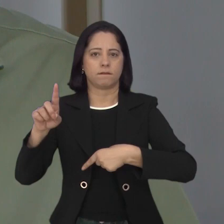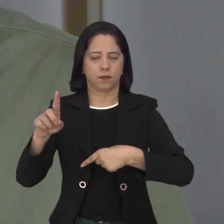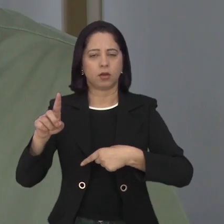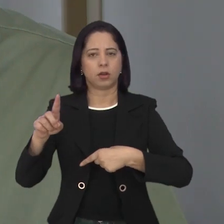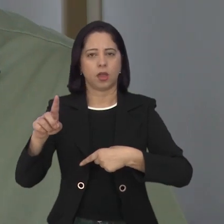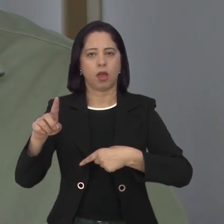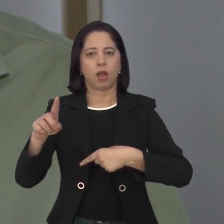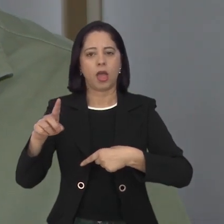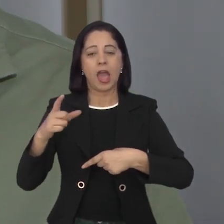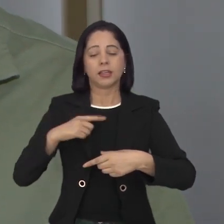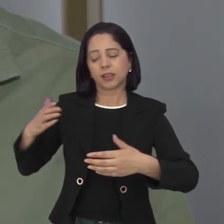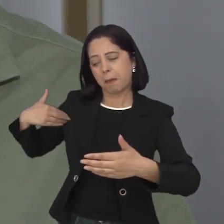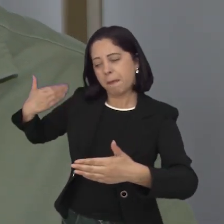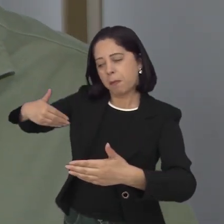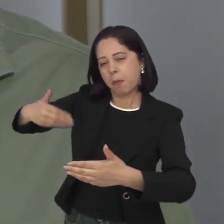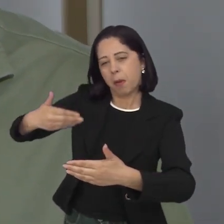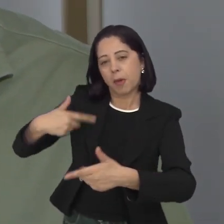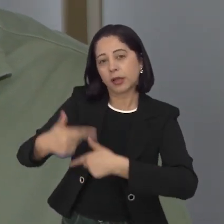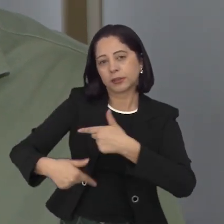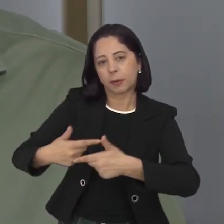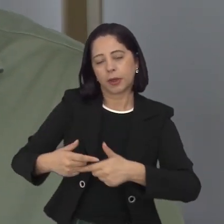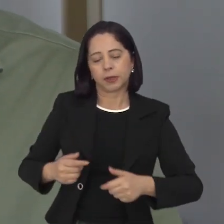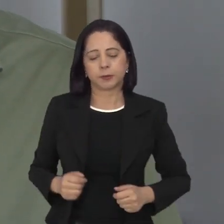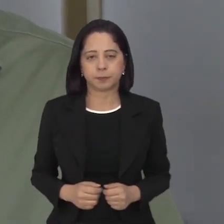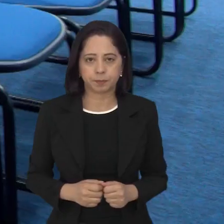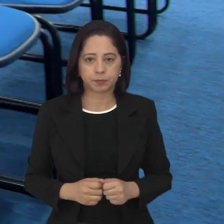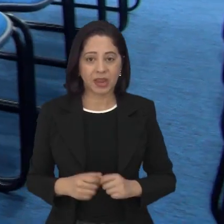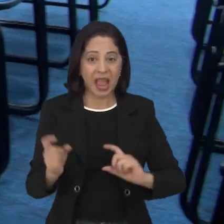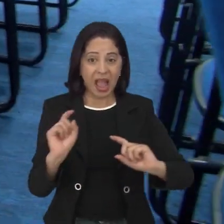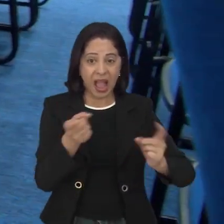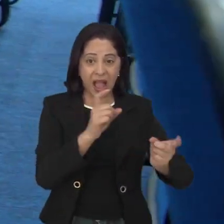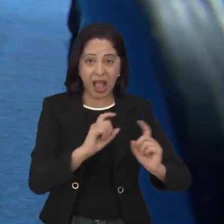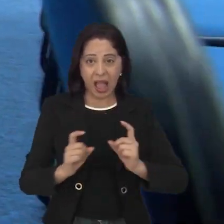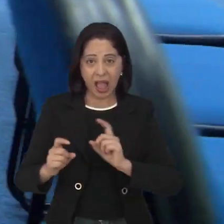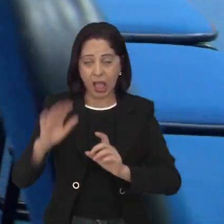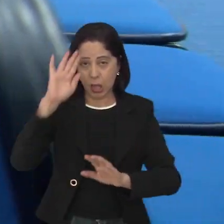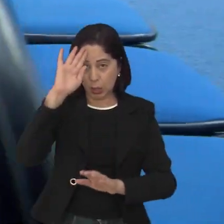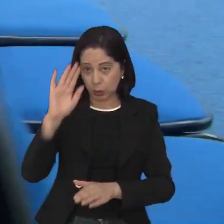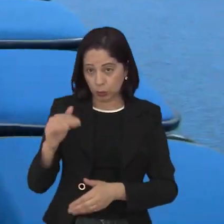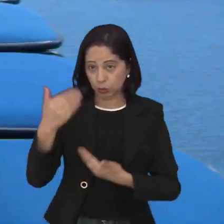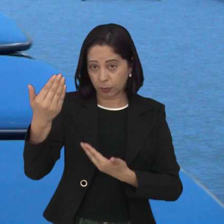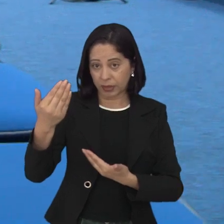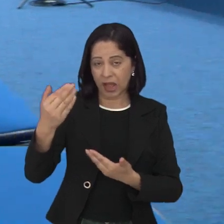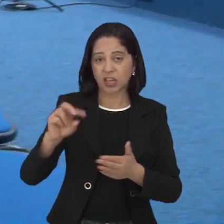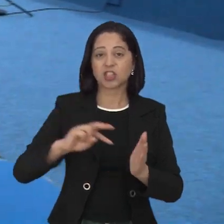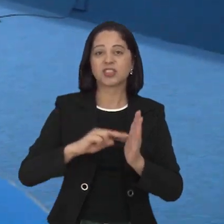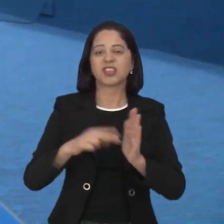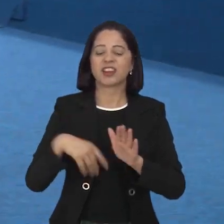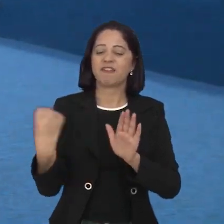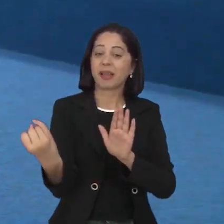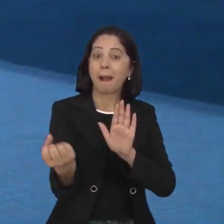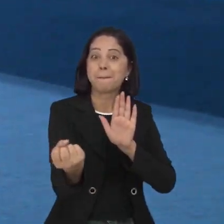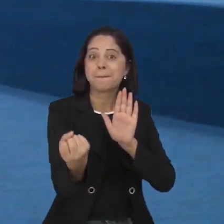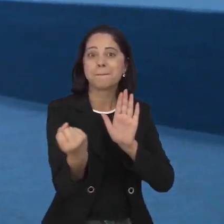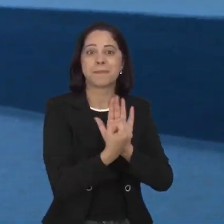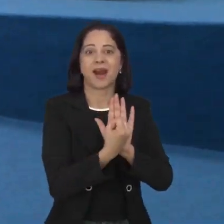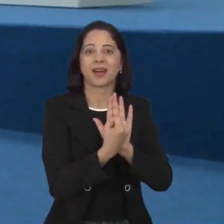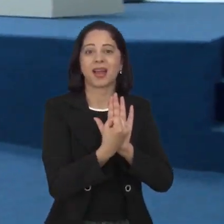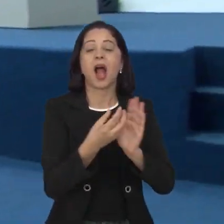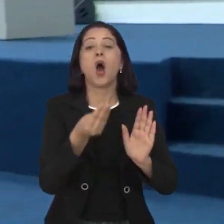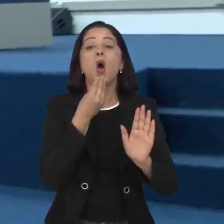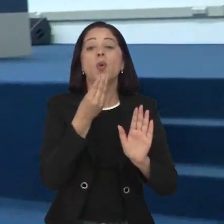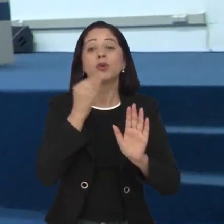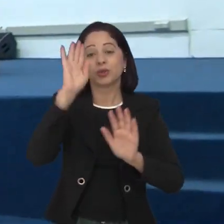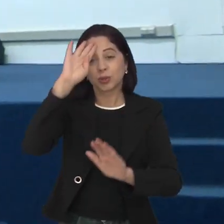crescer tem uma história e de trabalho pela cidade as sessões solenes também são um Marco para os parlamentares que tem a